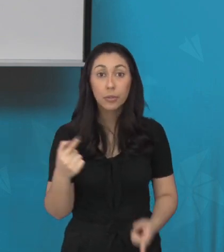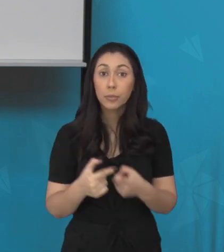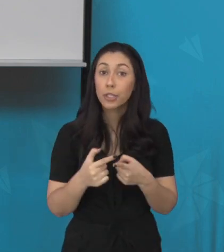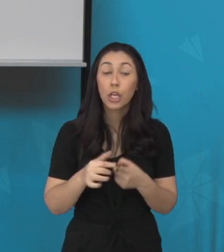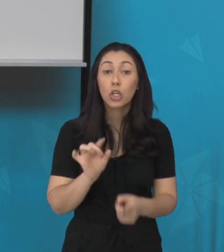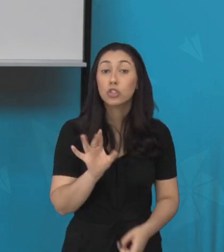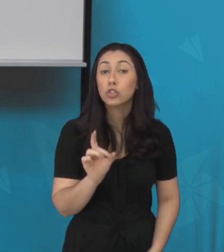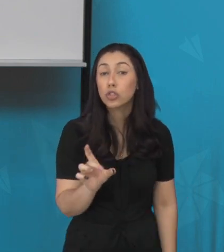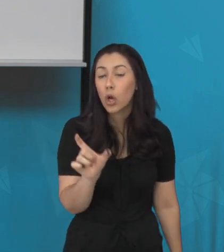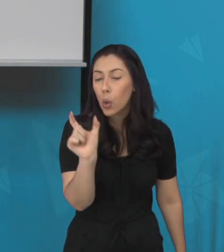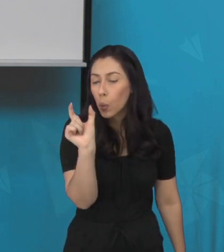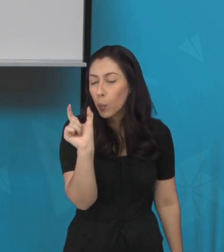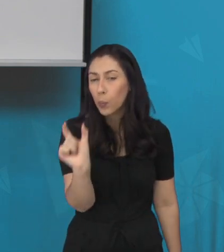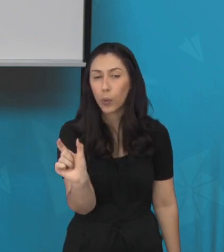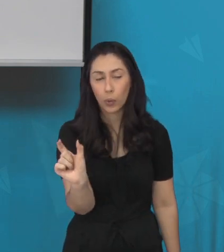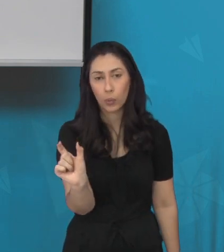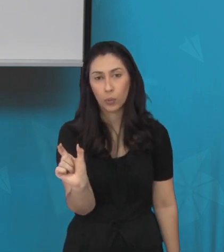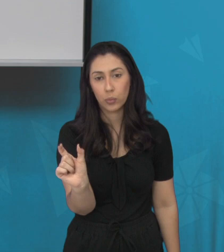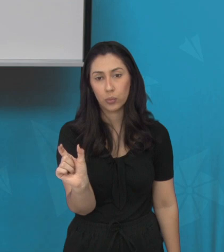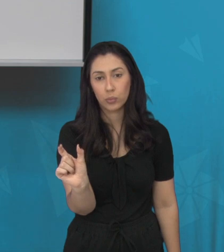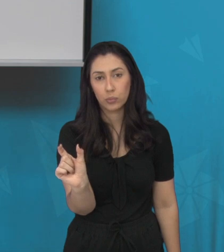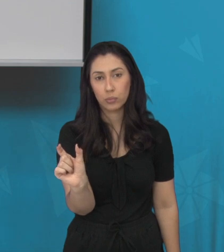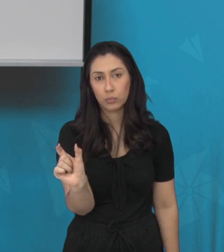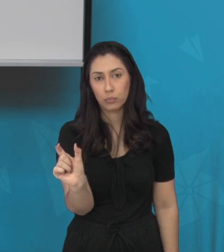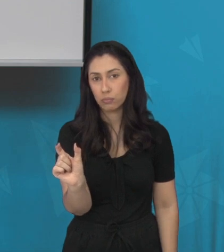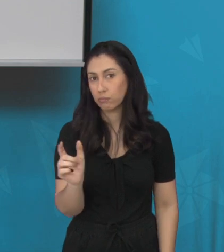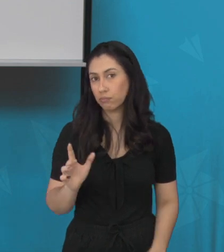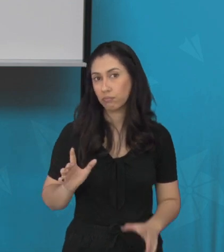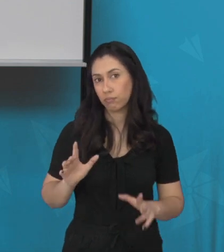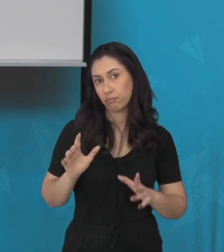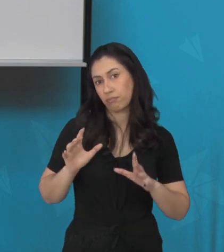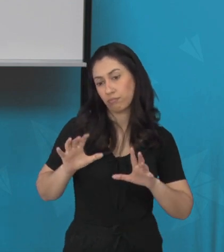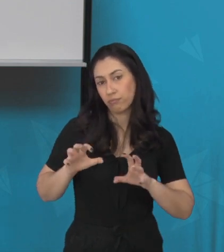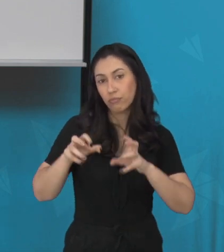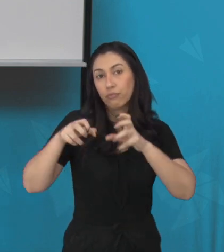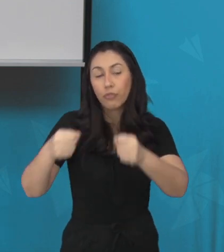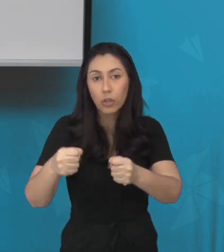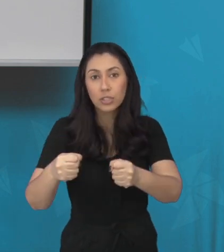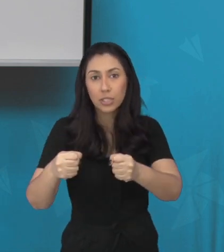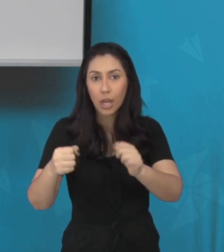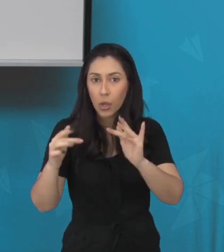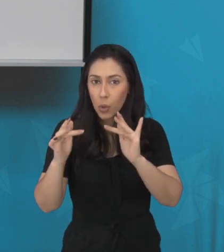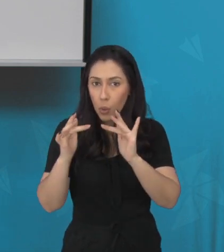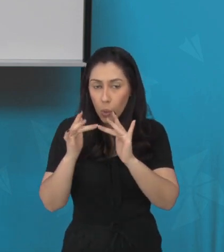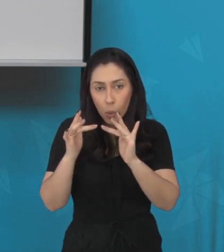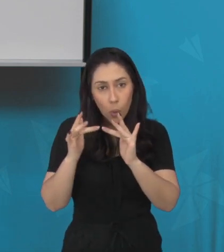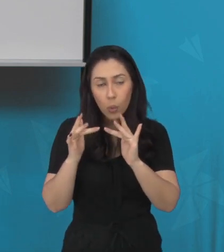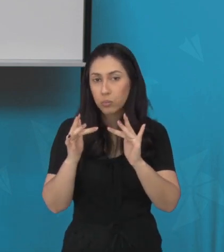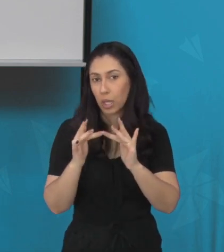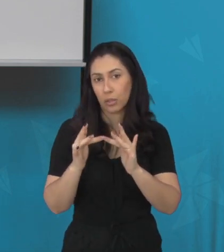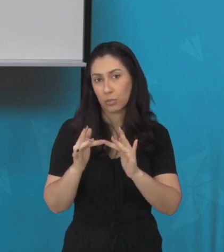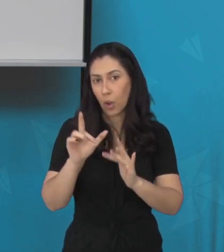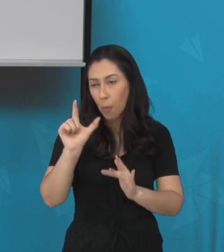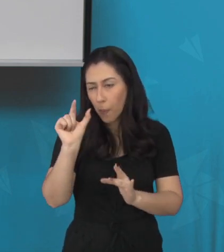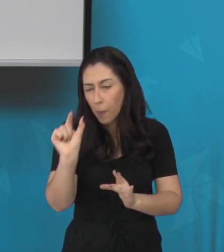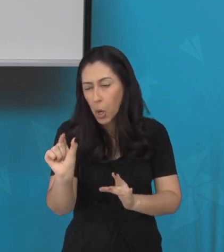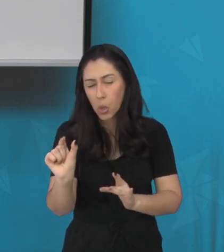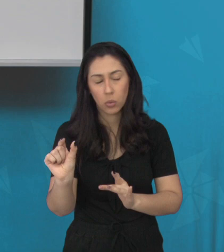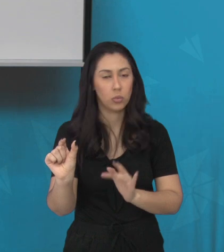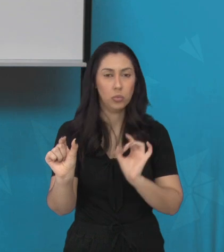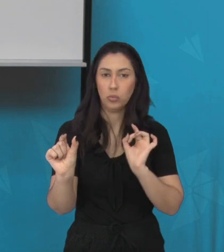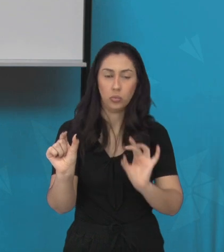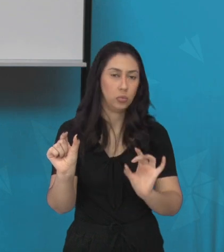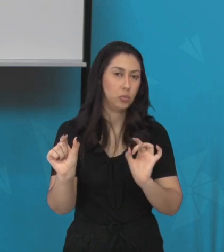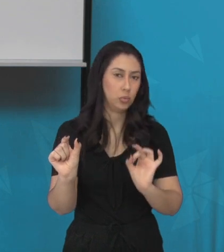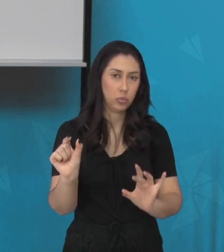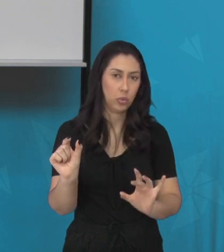da energia normal, ele é uma componente da energia de contato, da força de contato, perdão. Ele é uma parte da força normal, ele é